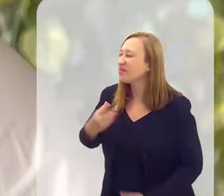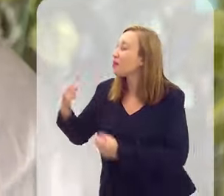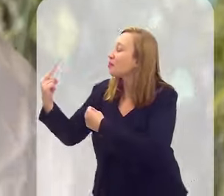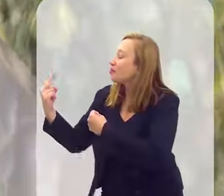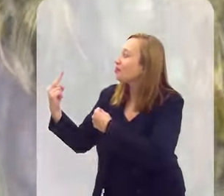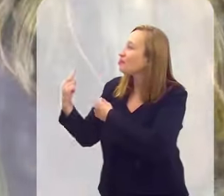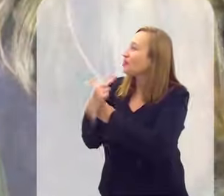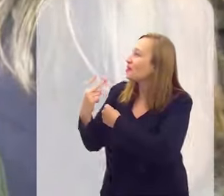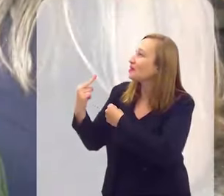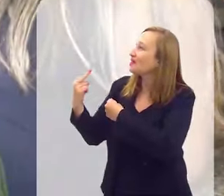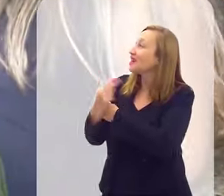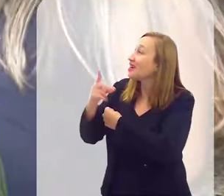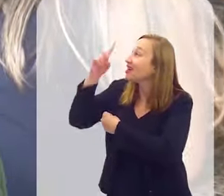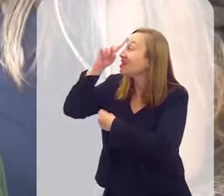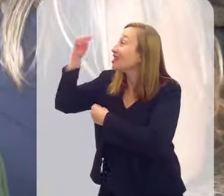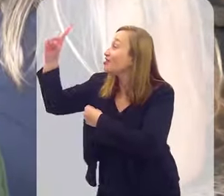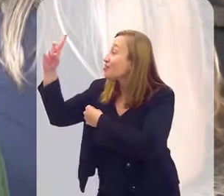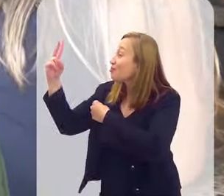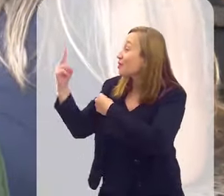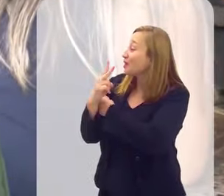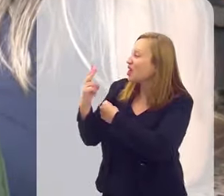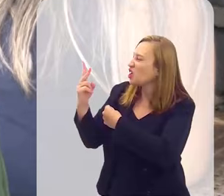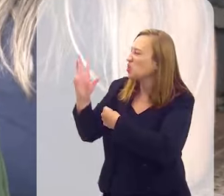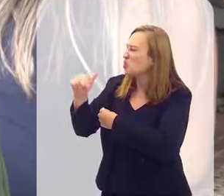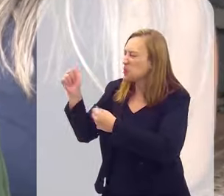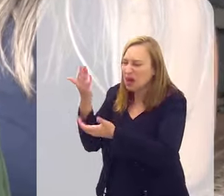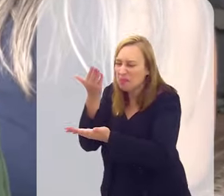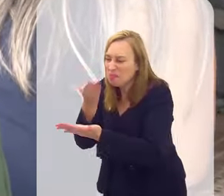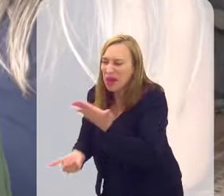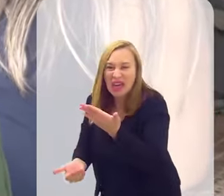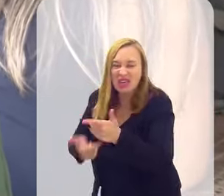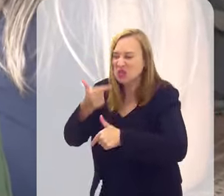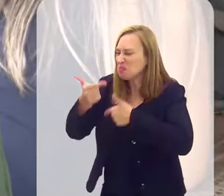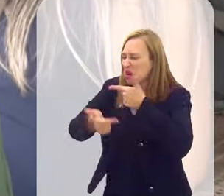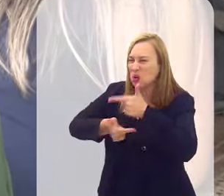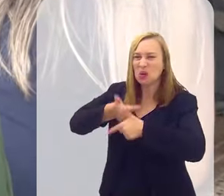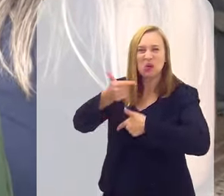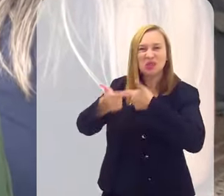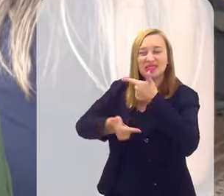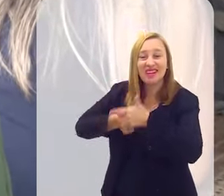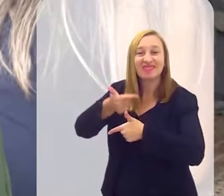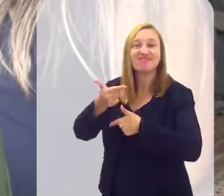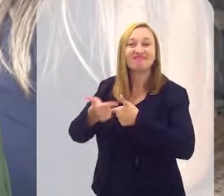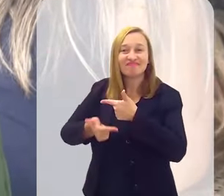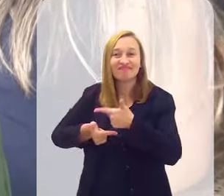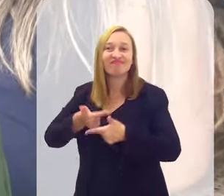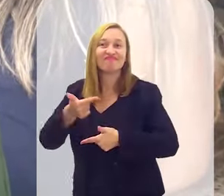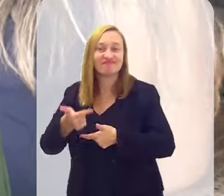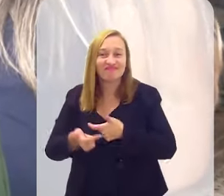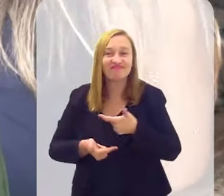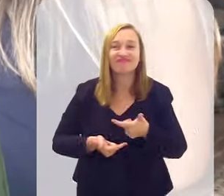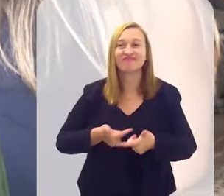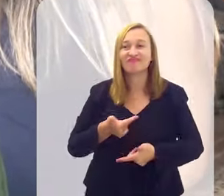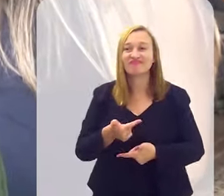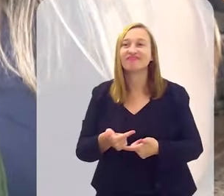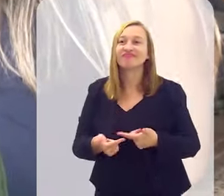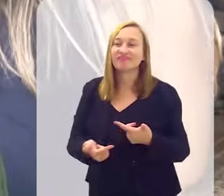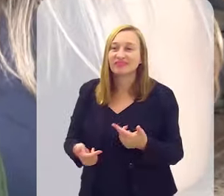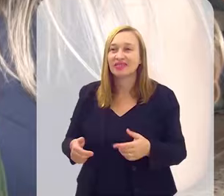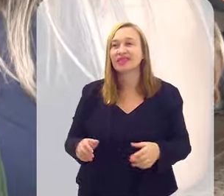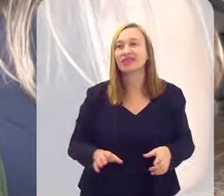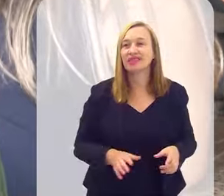meu amigo És Meu Abrigo o Deus que nunca perde uma